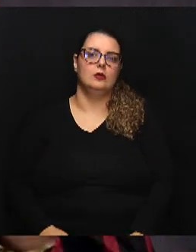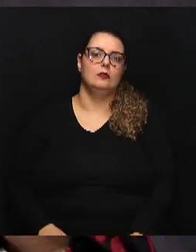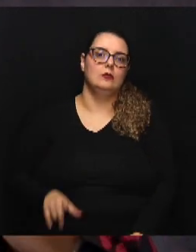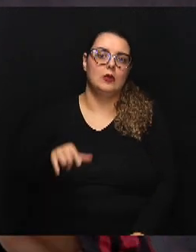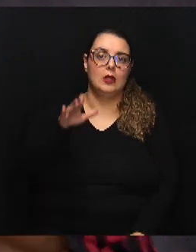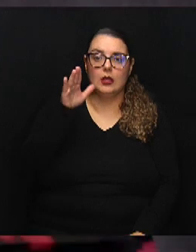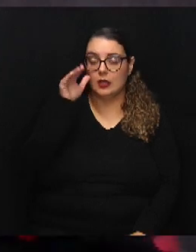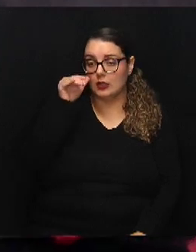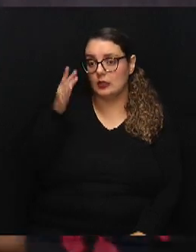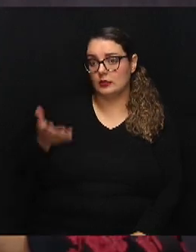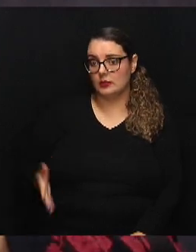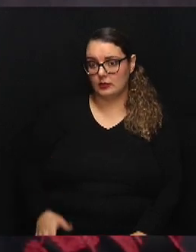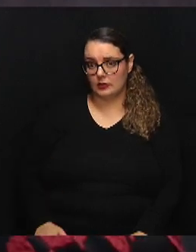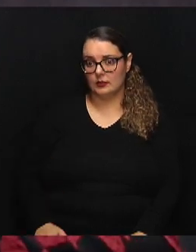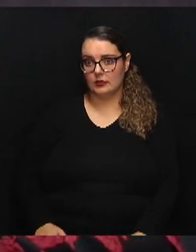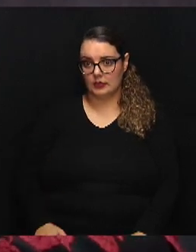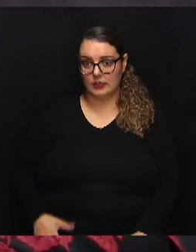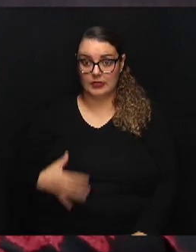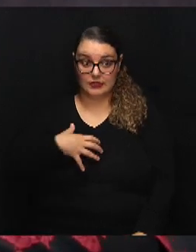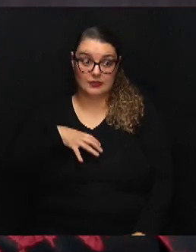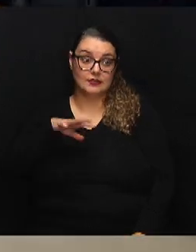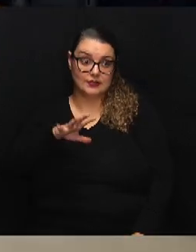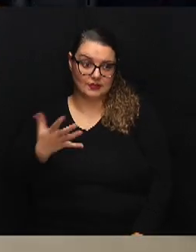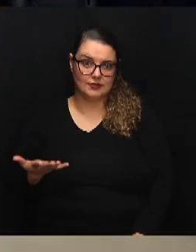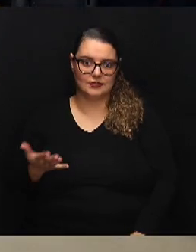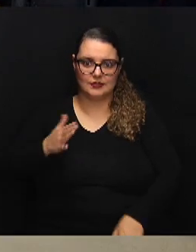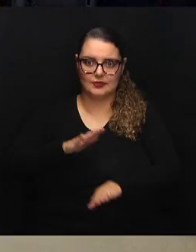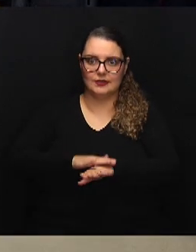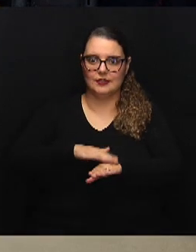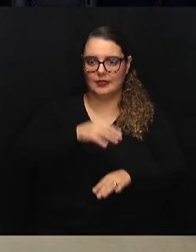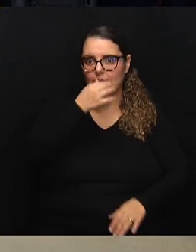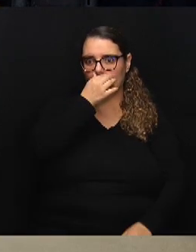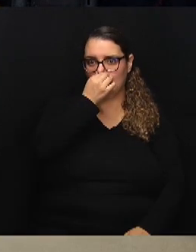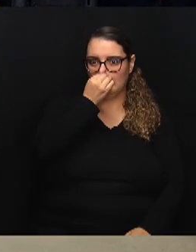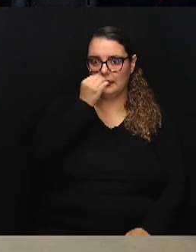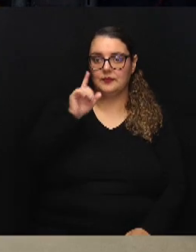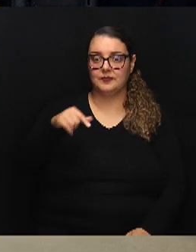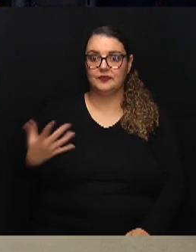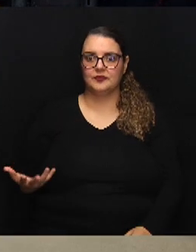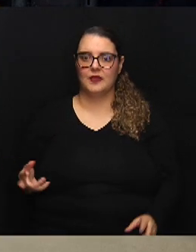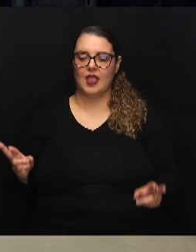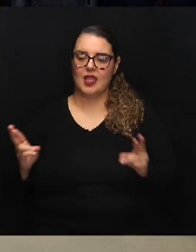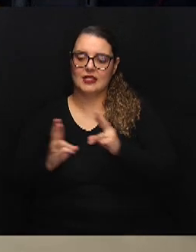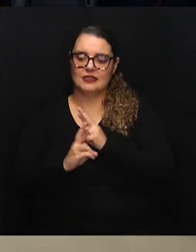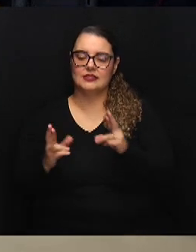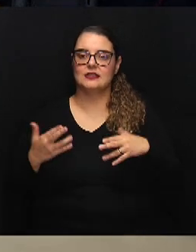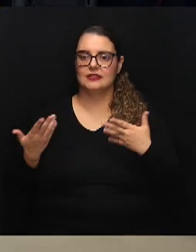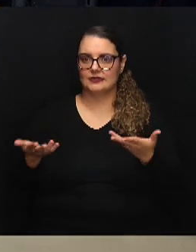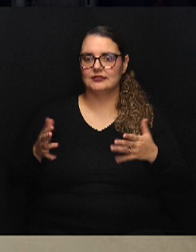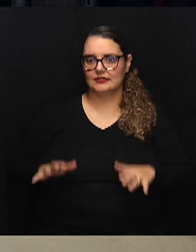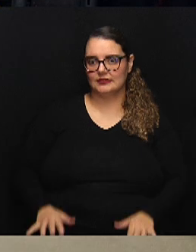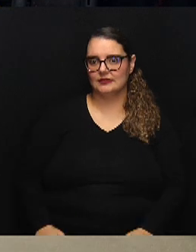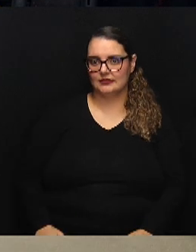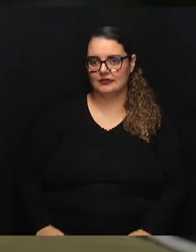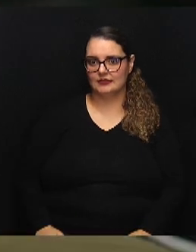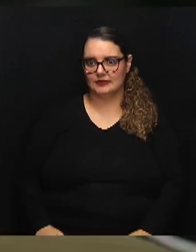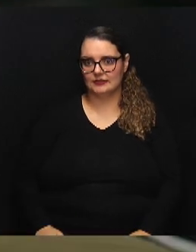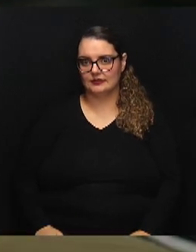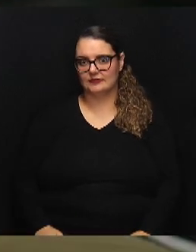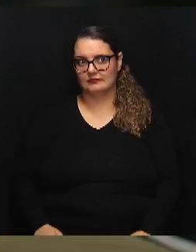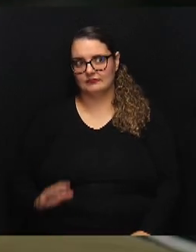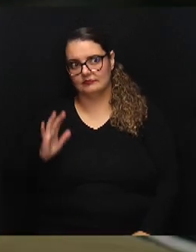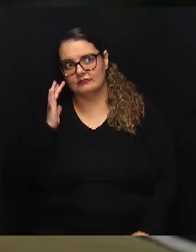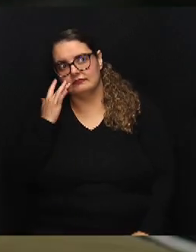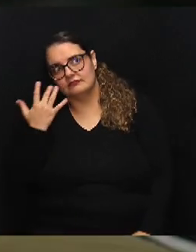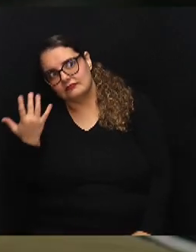curioso esse jeito de funcionar, né, do adolescente. Esse jeito de se relacionar, né? Não sei